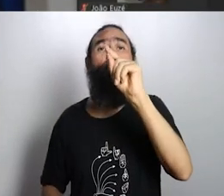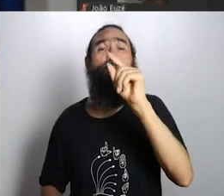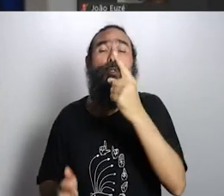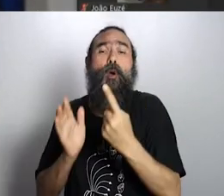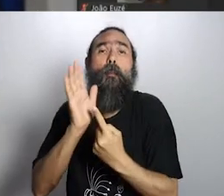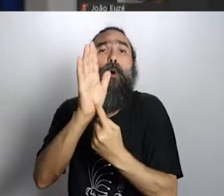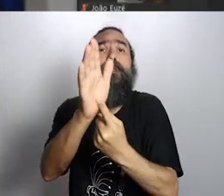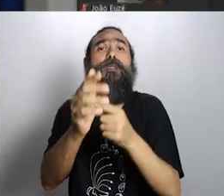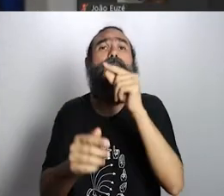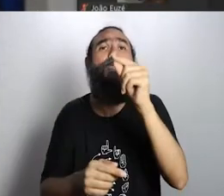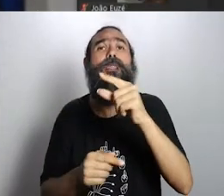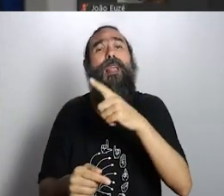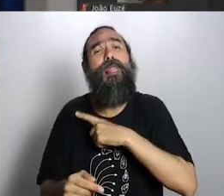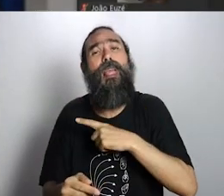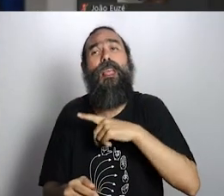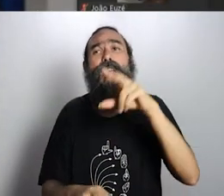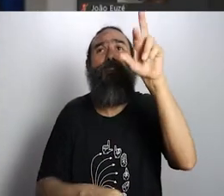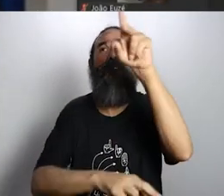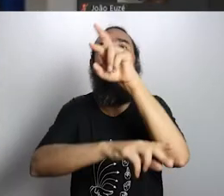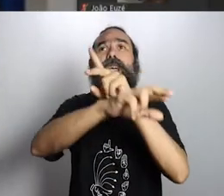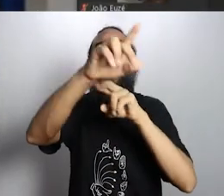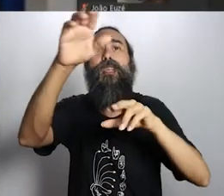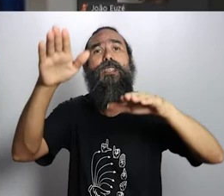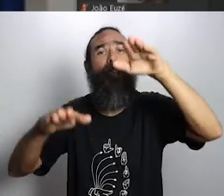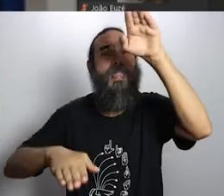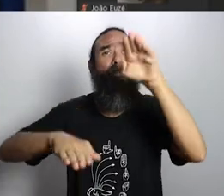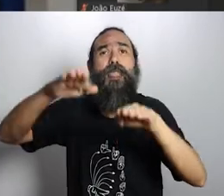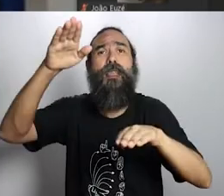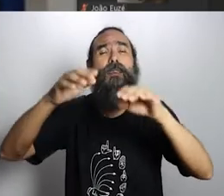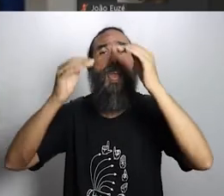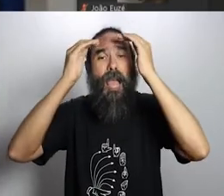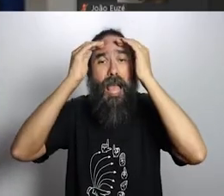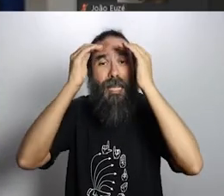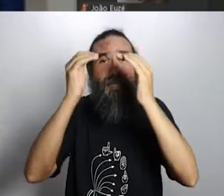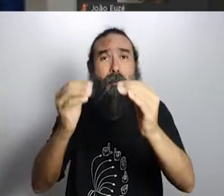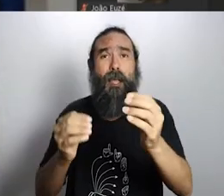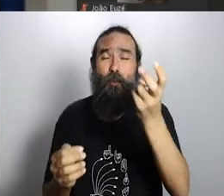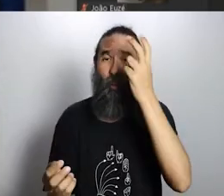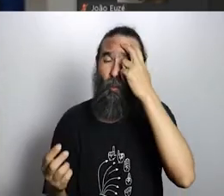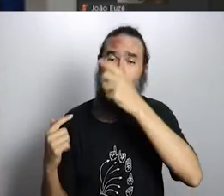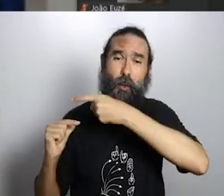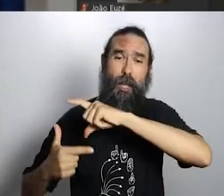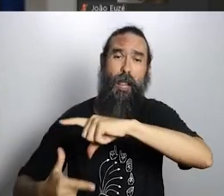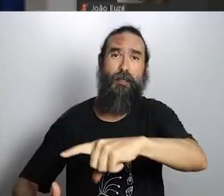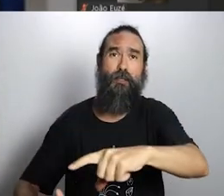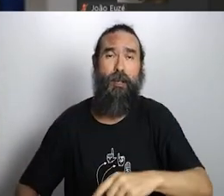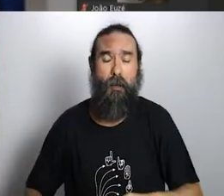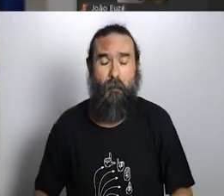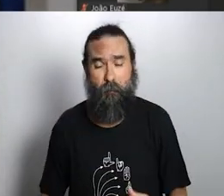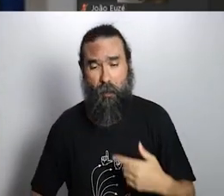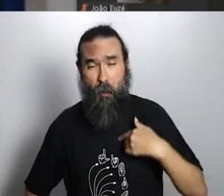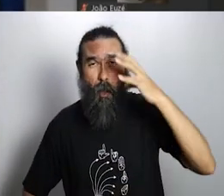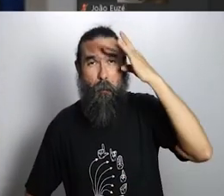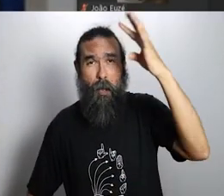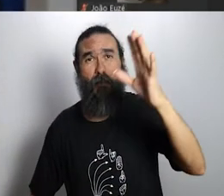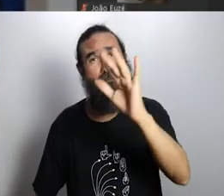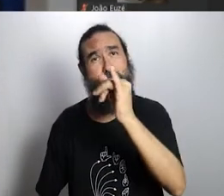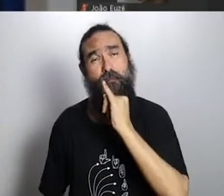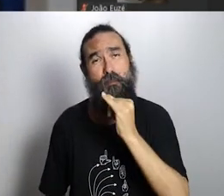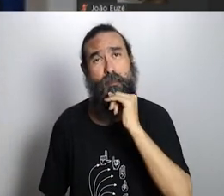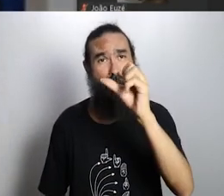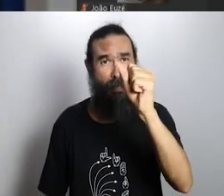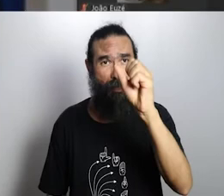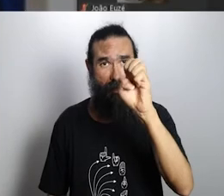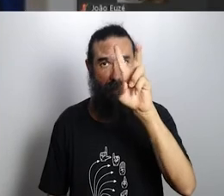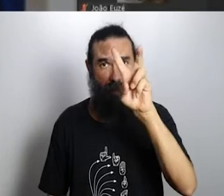de respeito. Eu fico imaginando o quanto a Dona Severina ouviu o nome do pai dela, quantas vezes ela